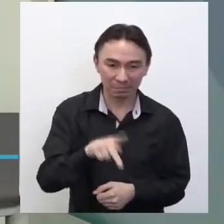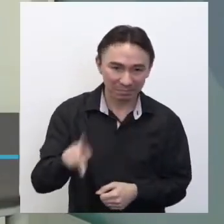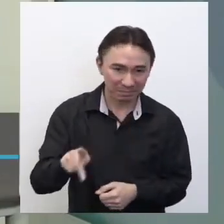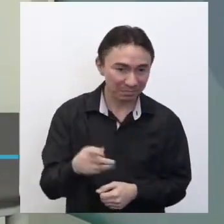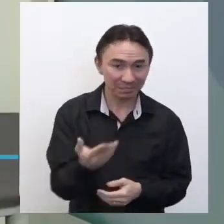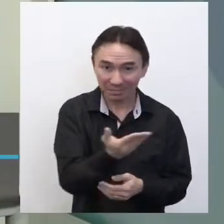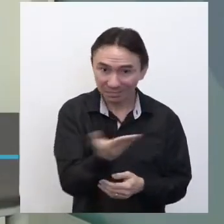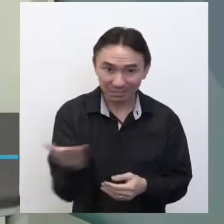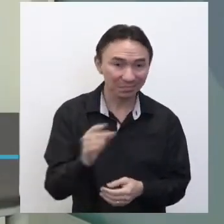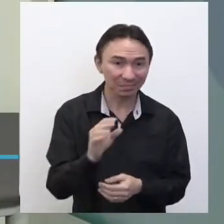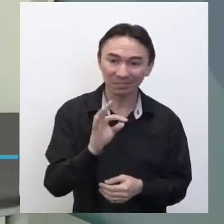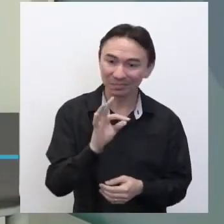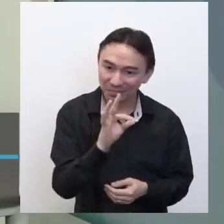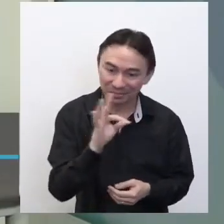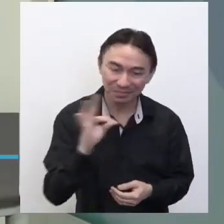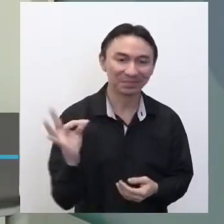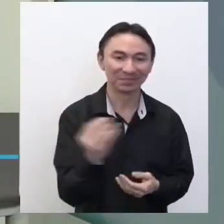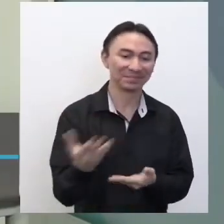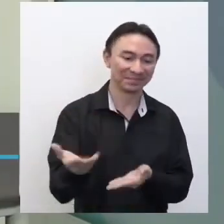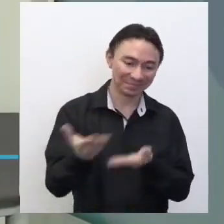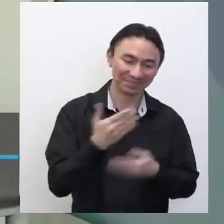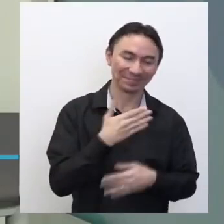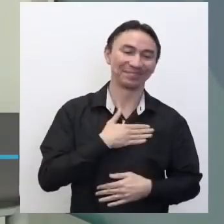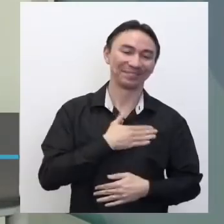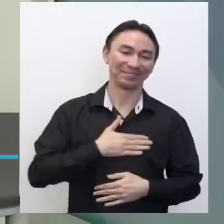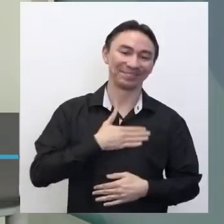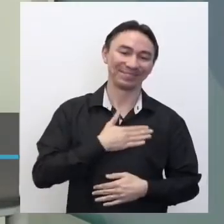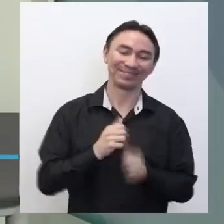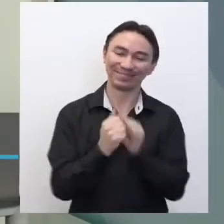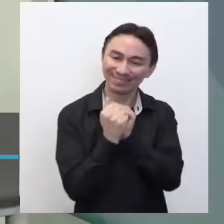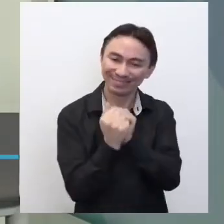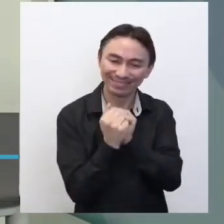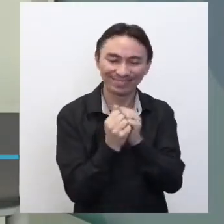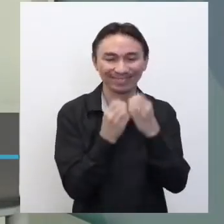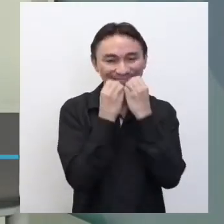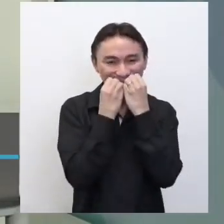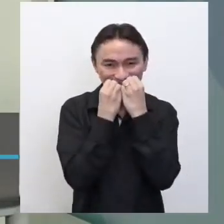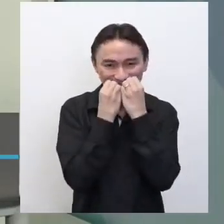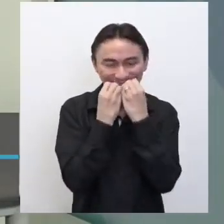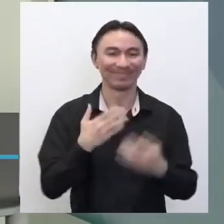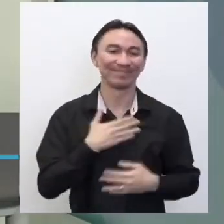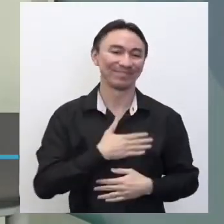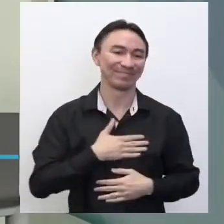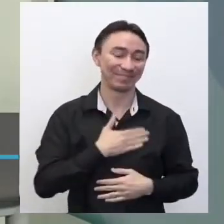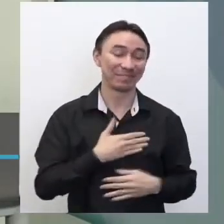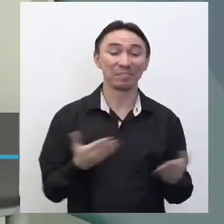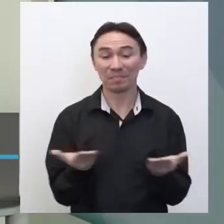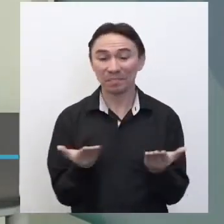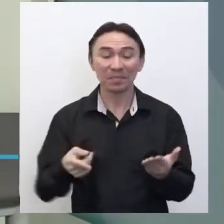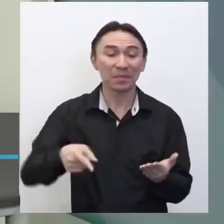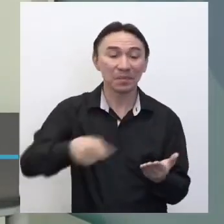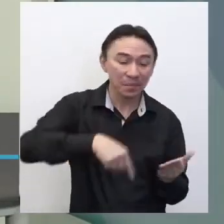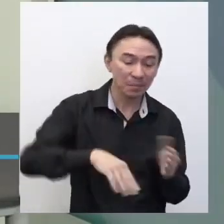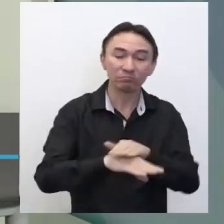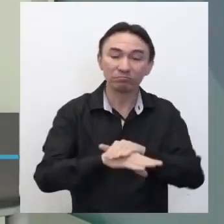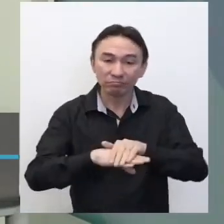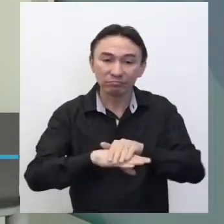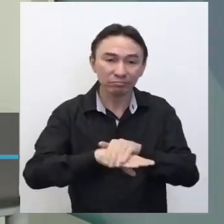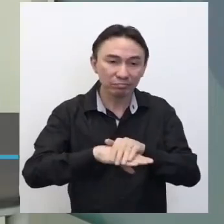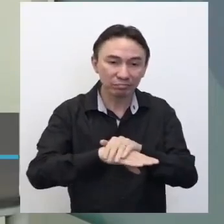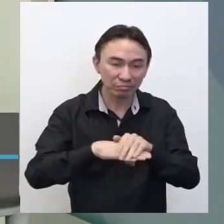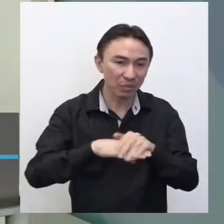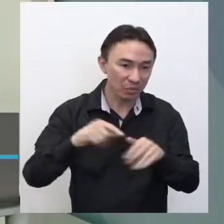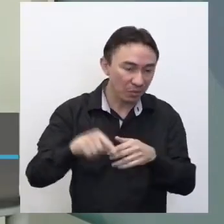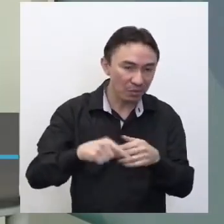muito bem-vindos. É um grande prazer estar aqui com vocês de novo. E a gente vai conversar um pouquinho sobre filosofia.